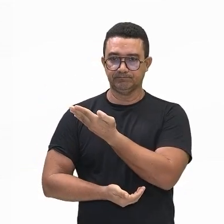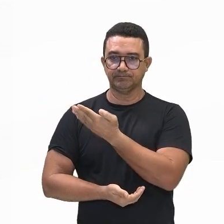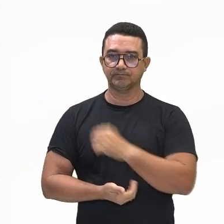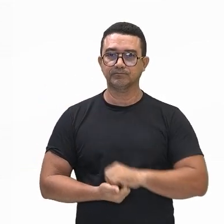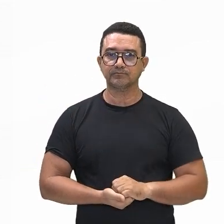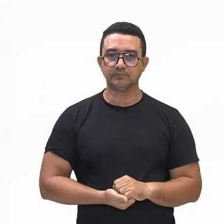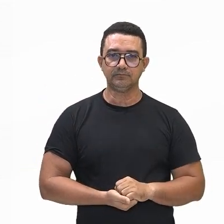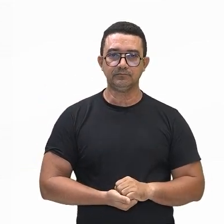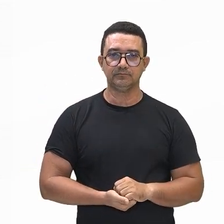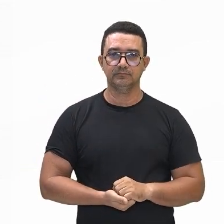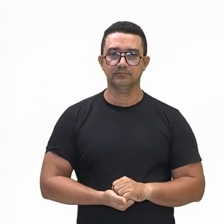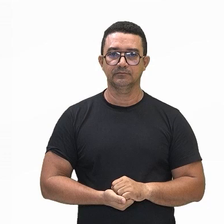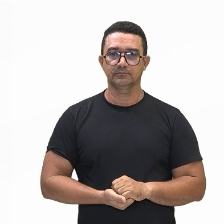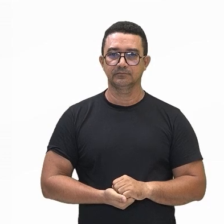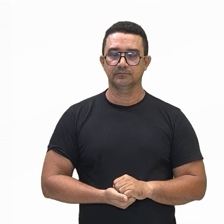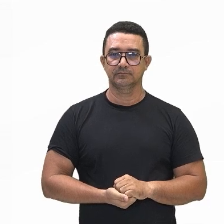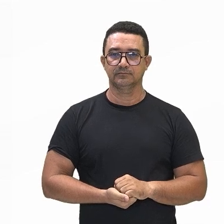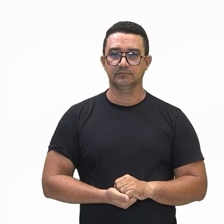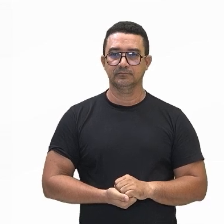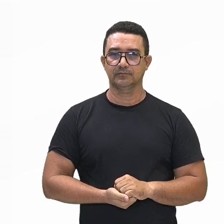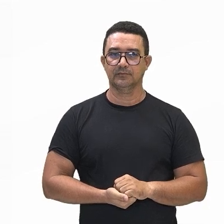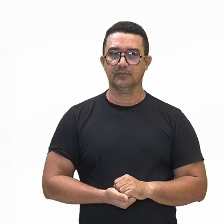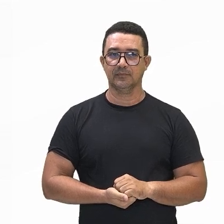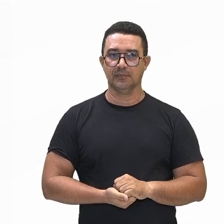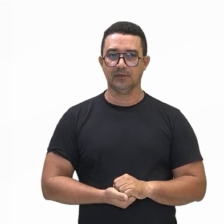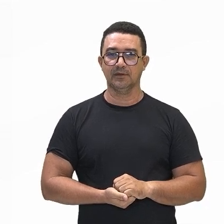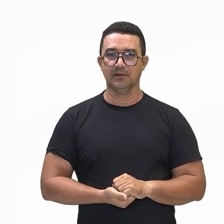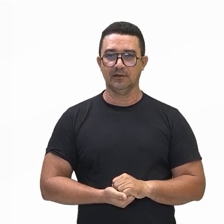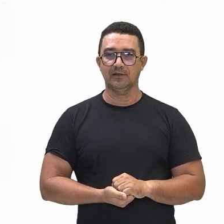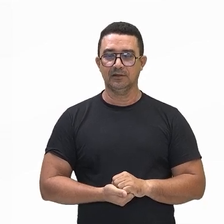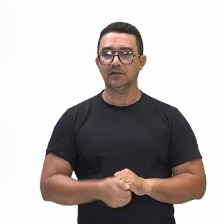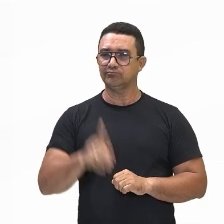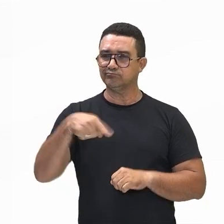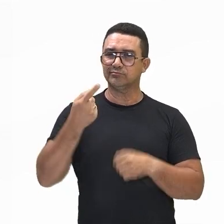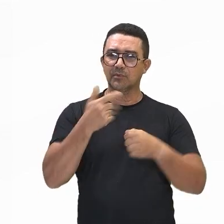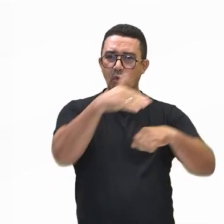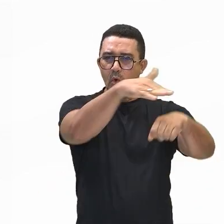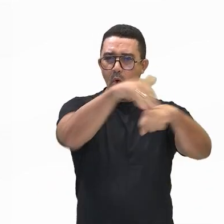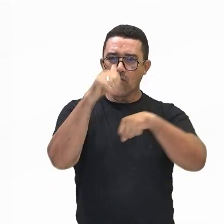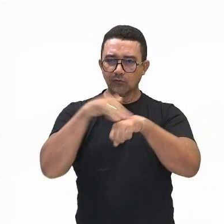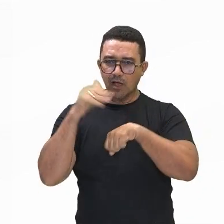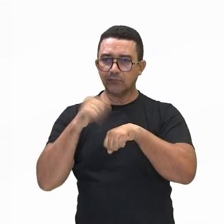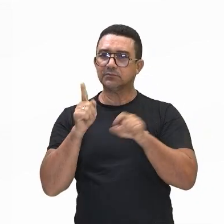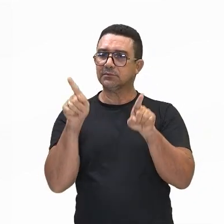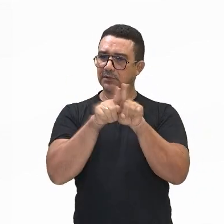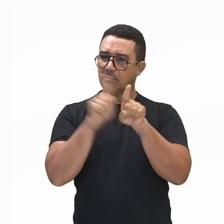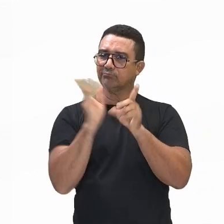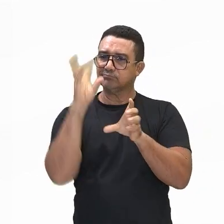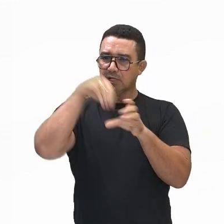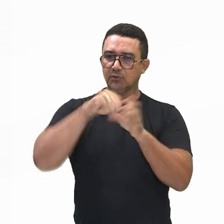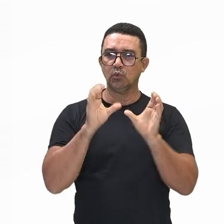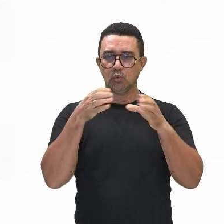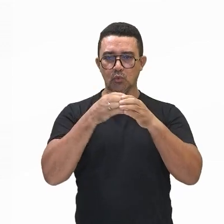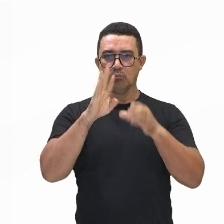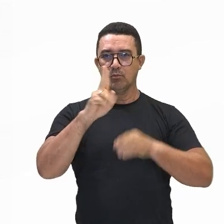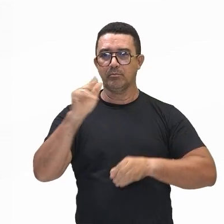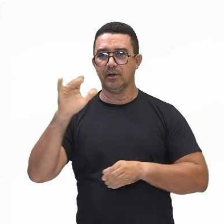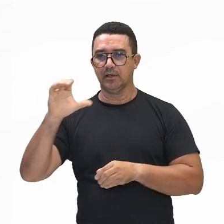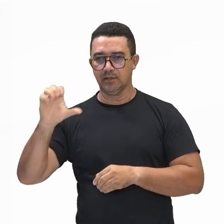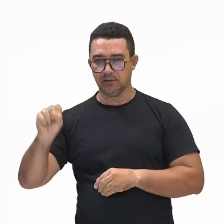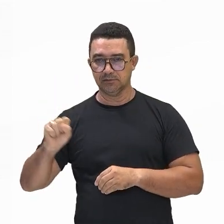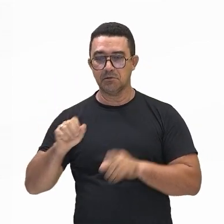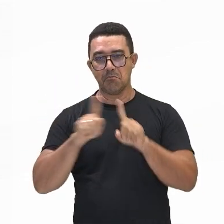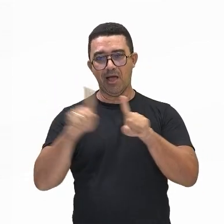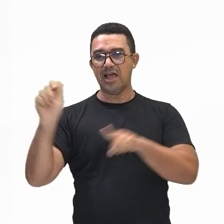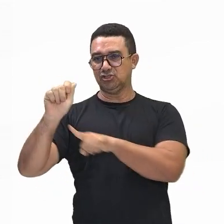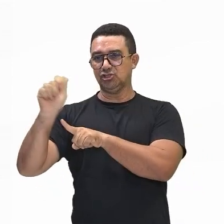Saudita e Emirados Árabes, eles foram convidados a participar do BRICS. A Argentina também foi, porém, não aceitou.